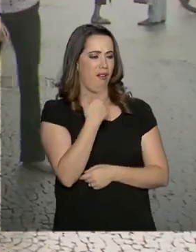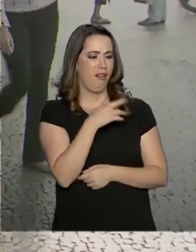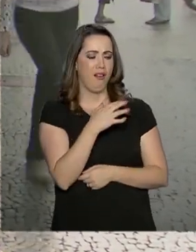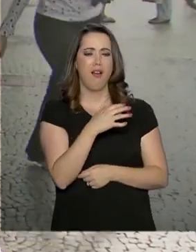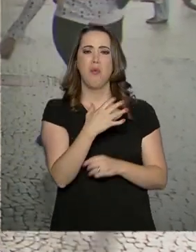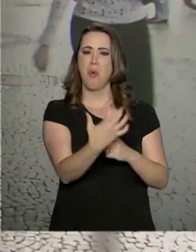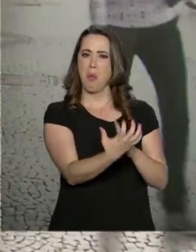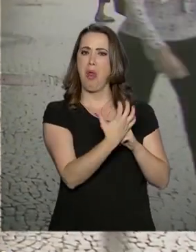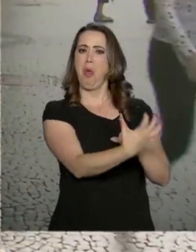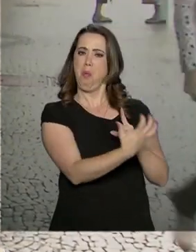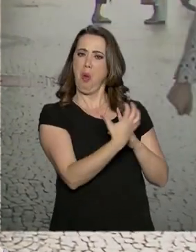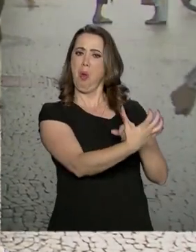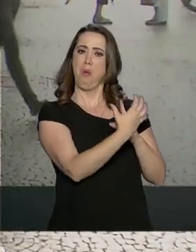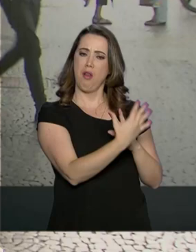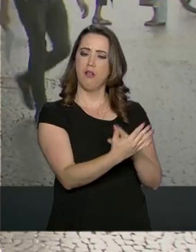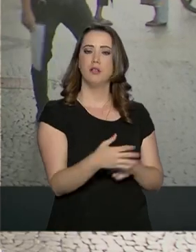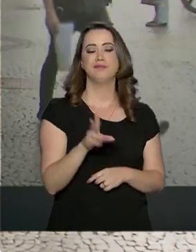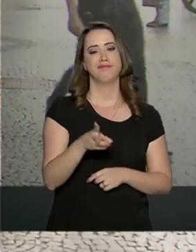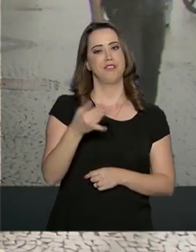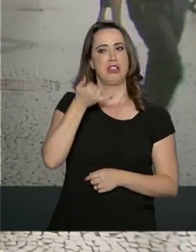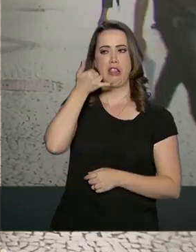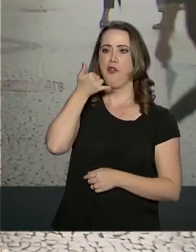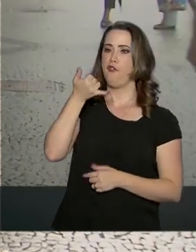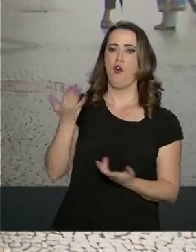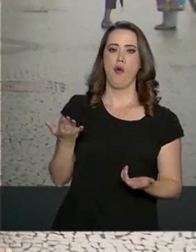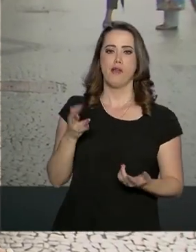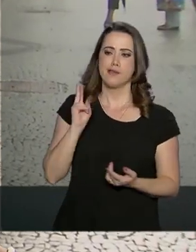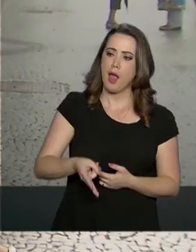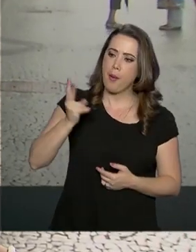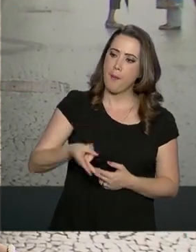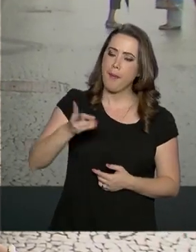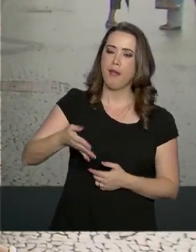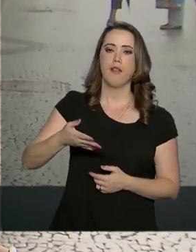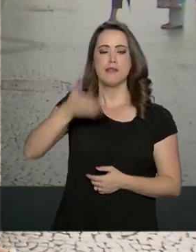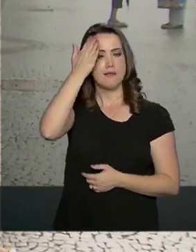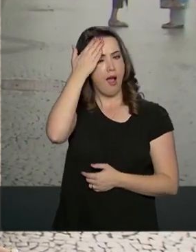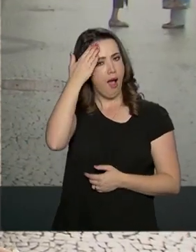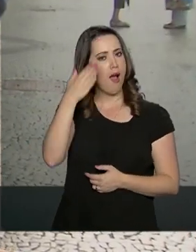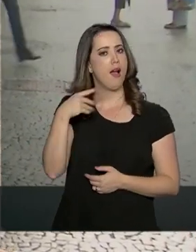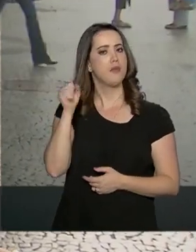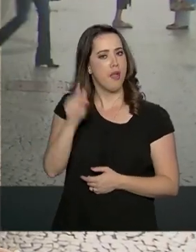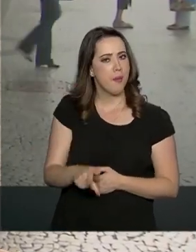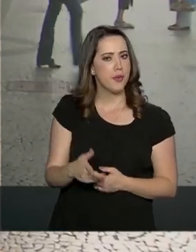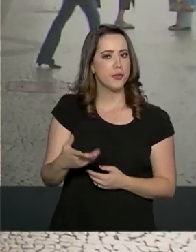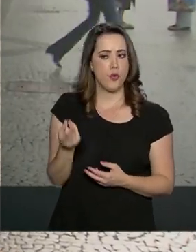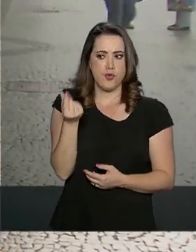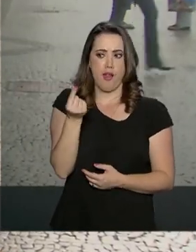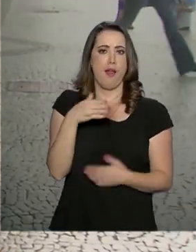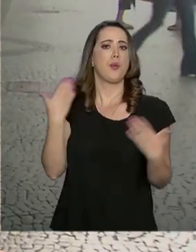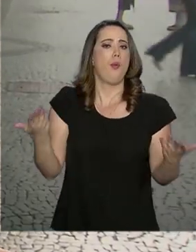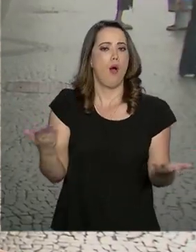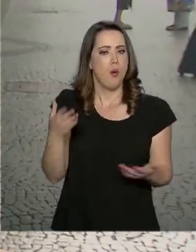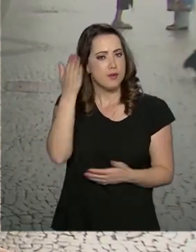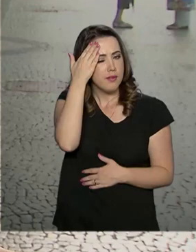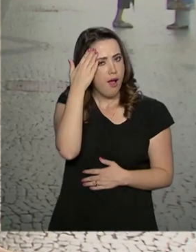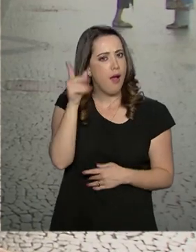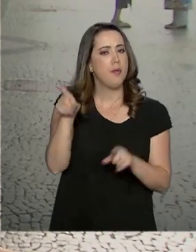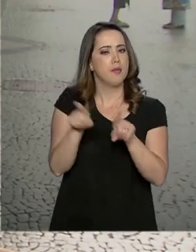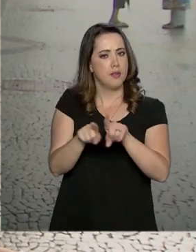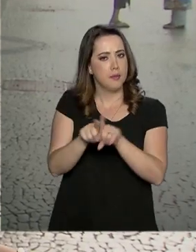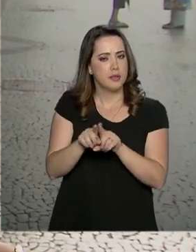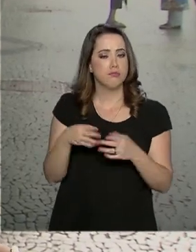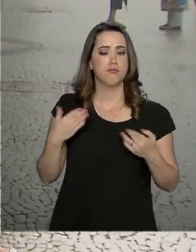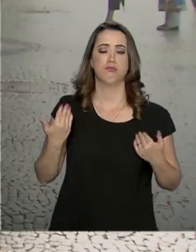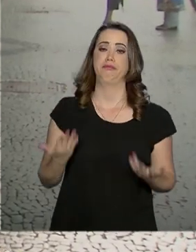financeiras. O telefone é fácil para eles, sabe que a gente aposentou, sabe por quanto a gente vai receber,